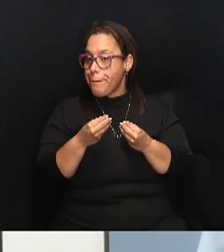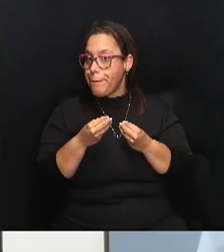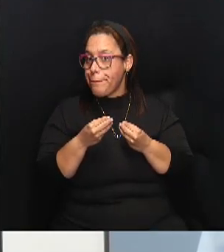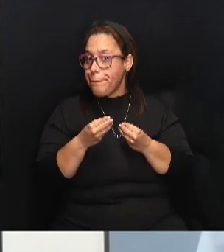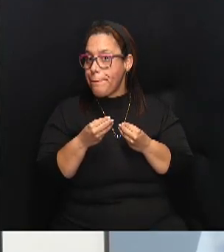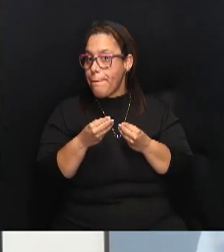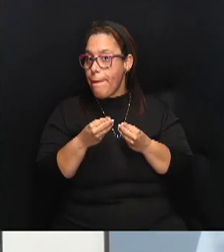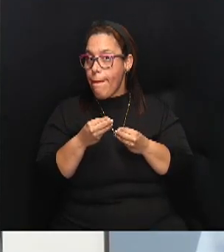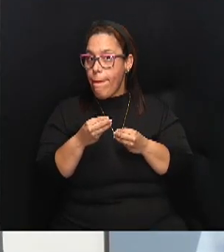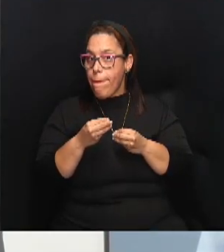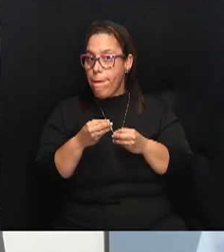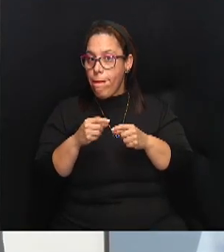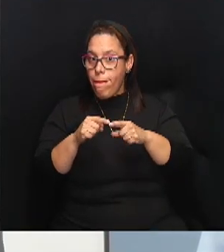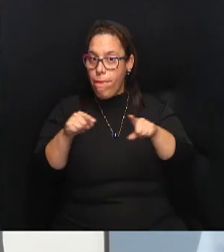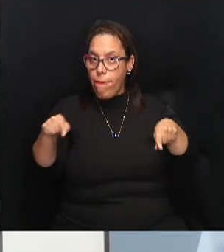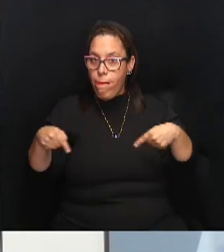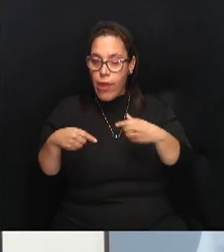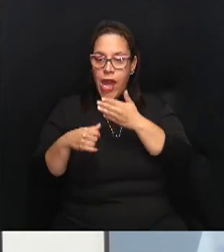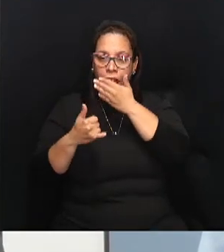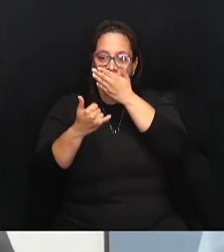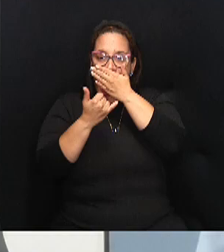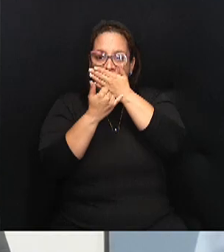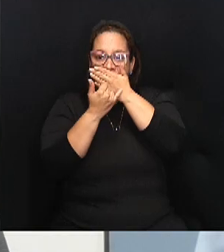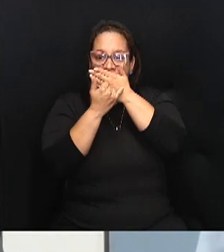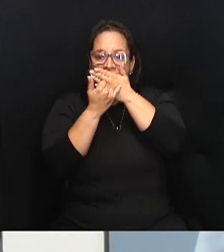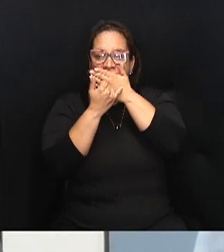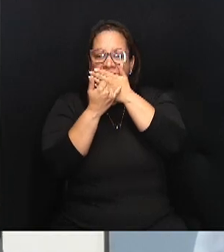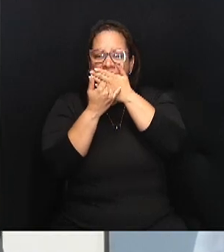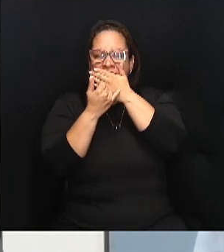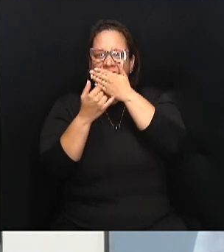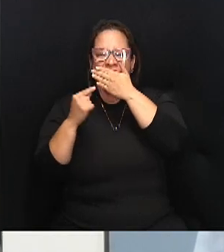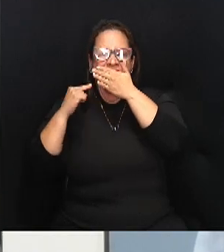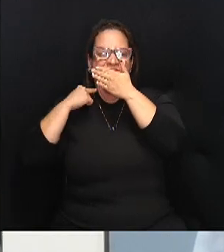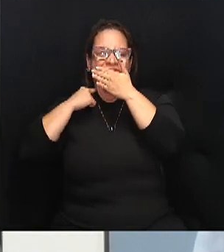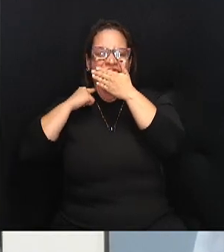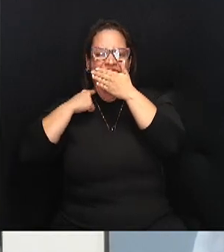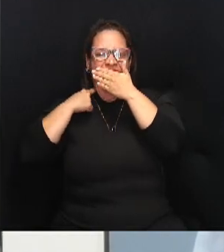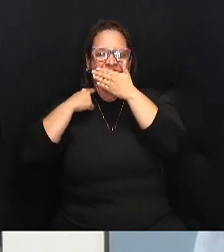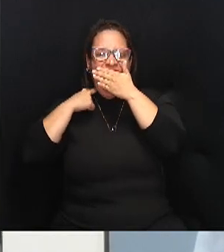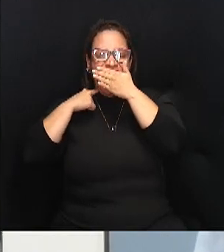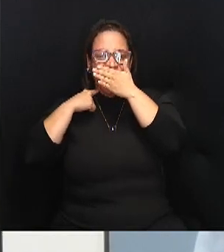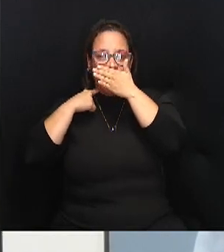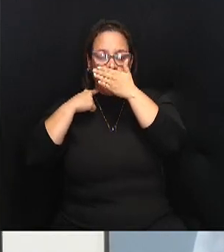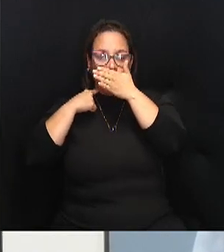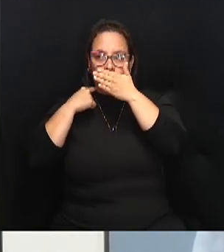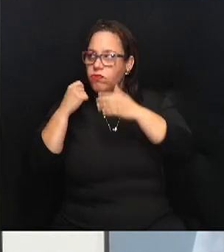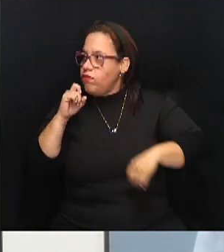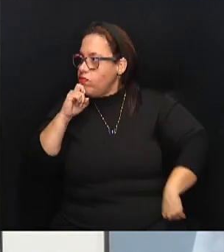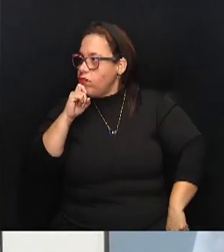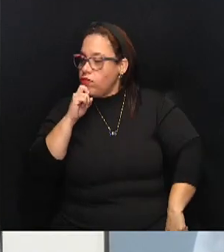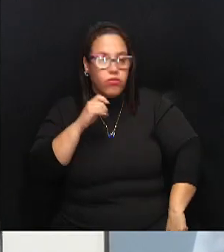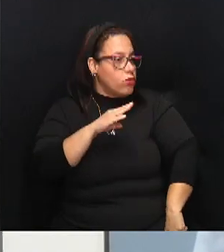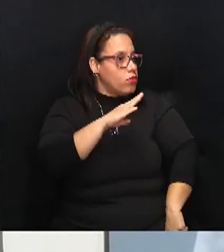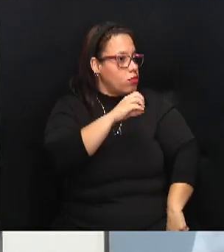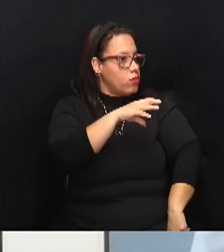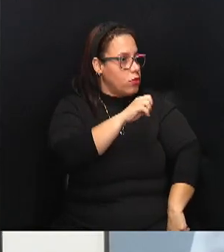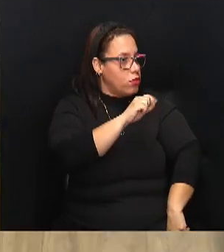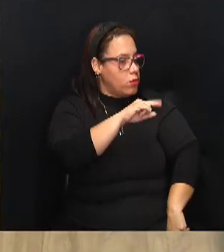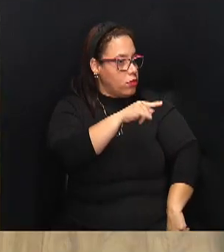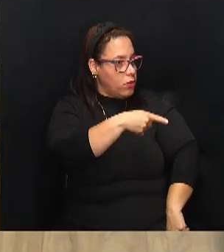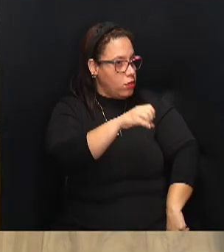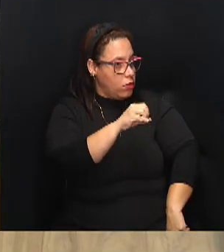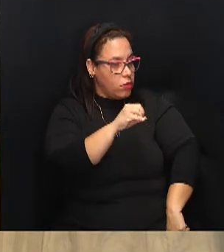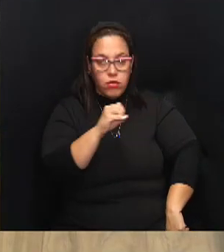a área ali é conhecida como que é do lixo ali, Boca do lixo, né? Boca do lixo ali? Bom prato.